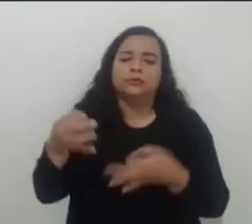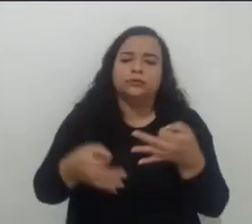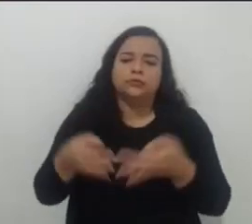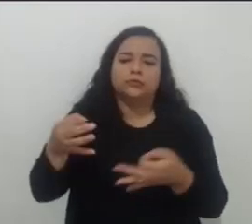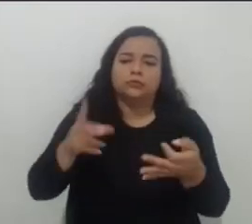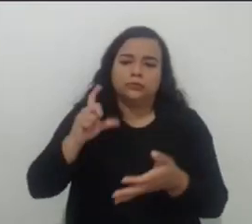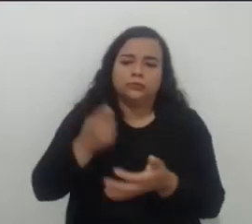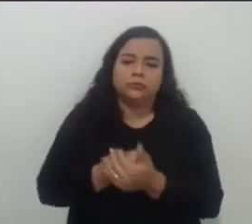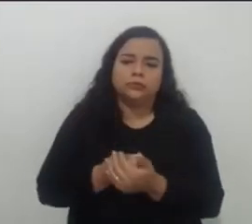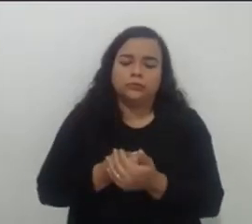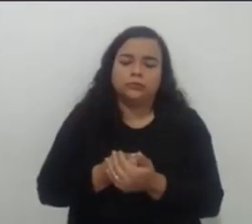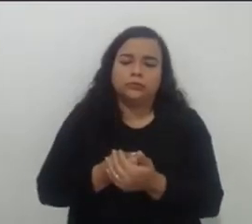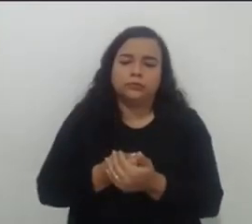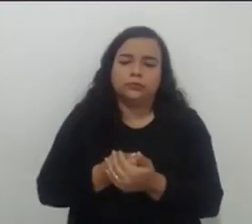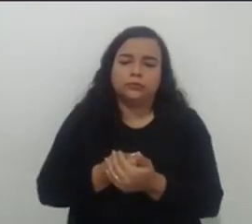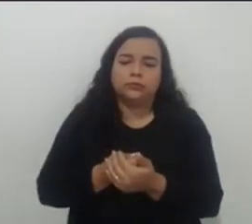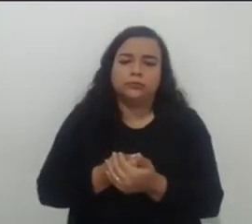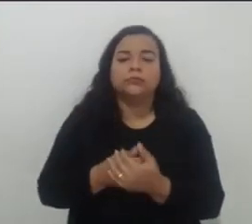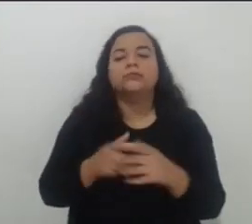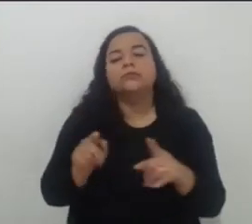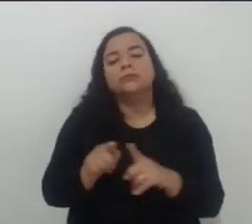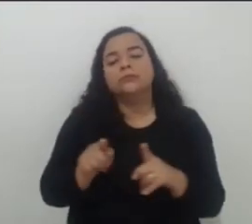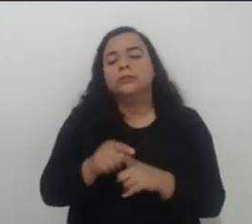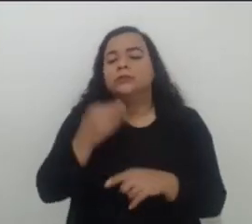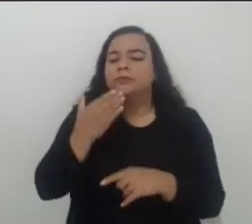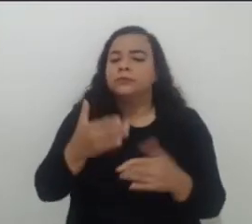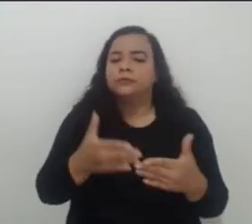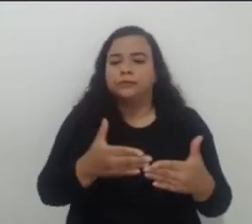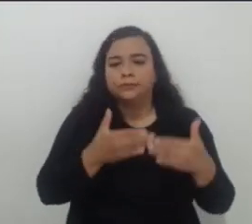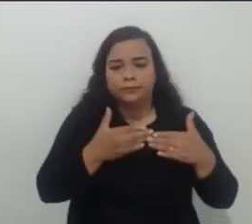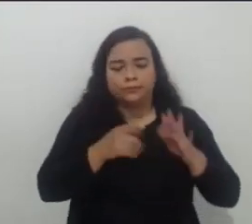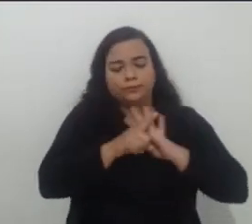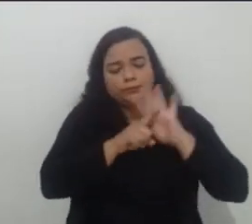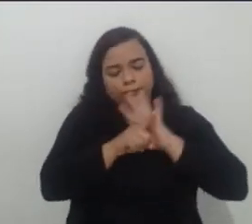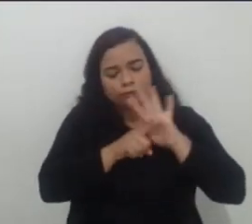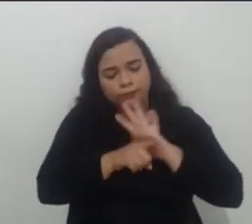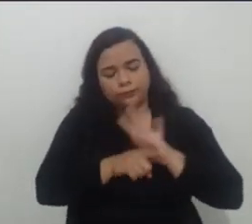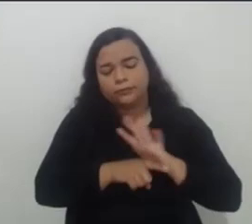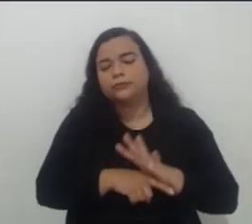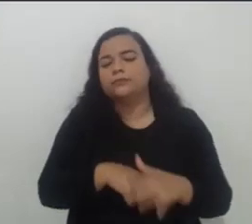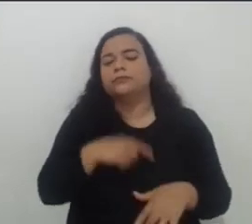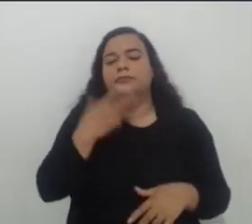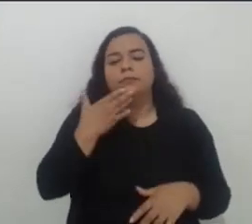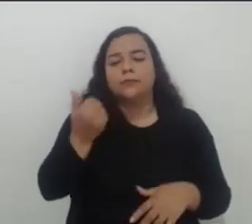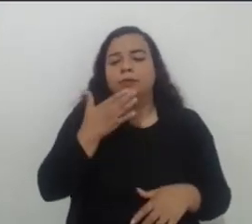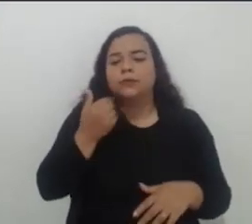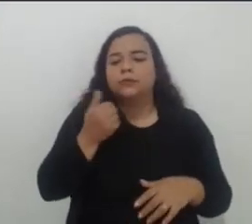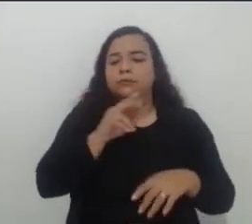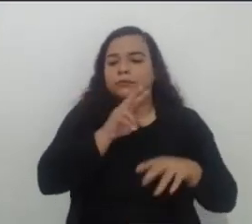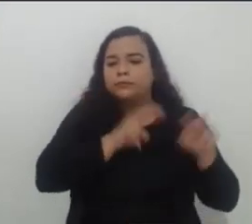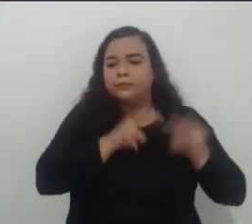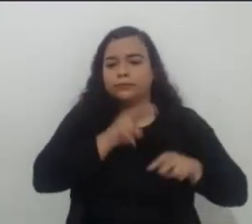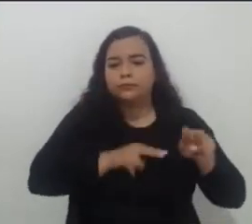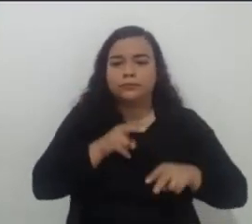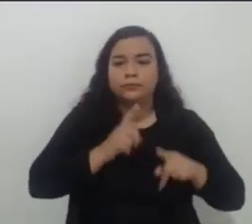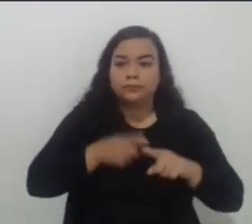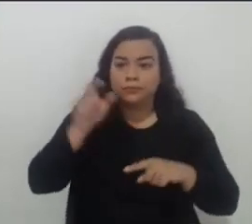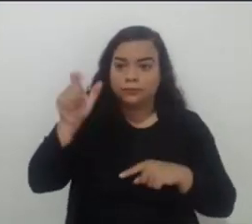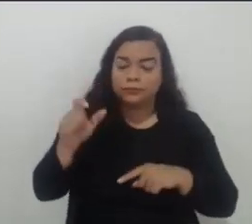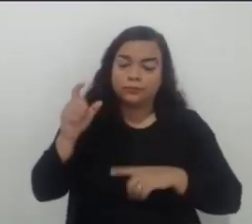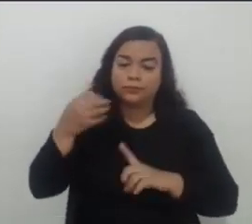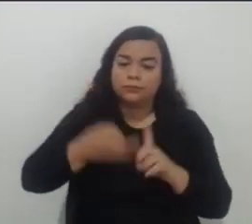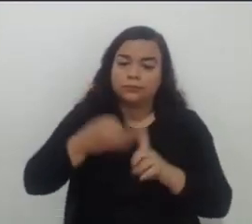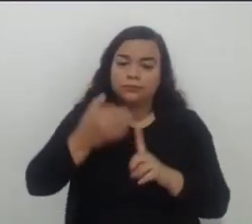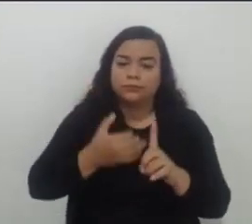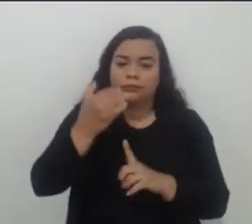aspas, pedi vista dos autos para melhor analisar a matéria, pois, como disse o desembargador Cláudio Santos na